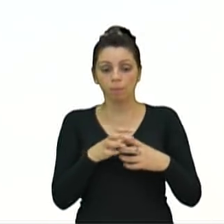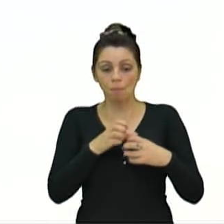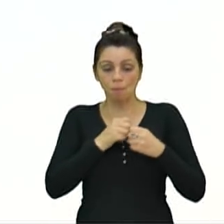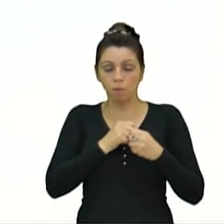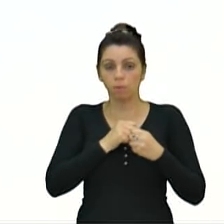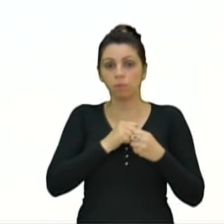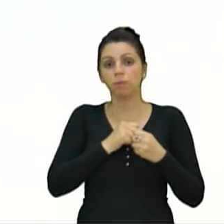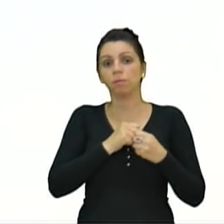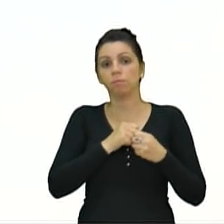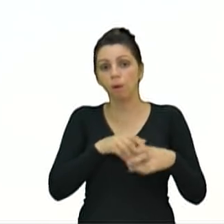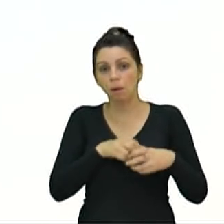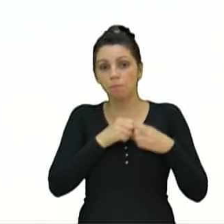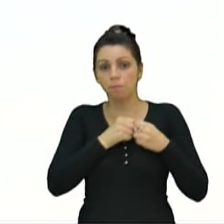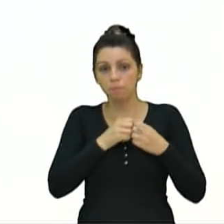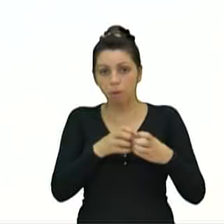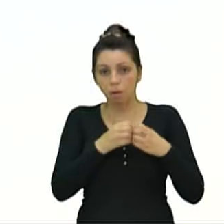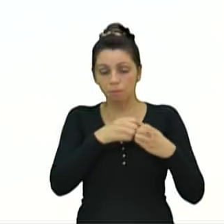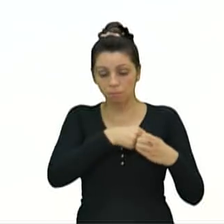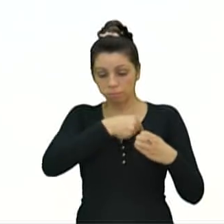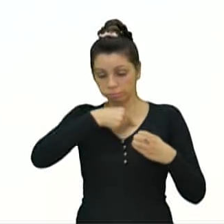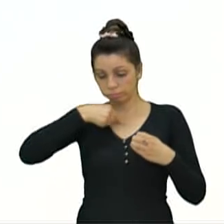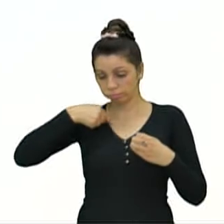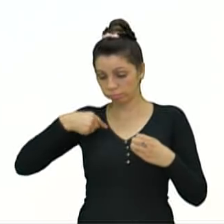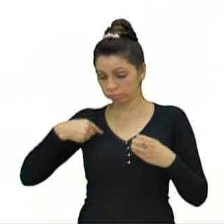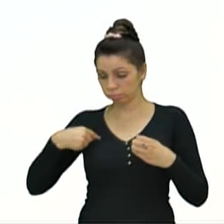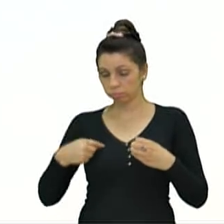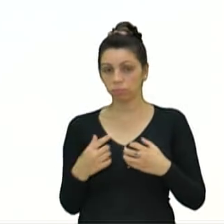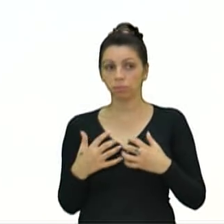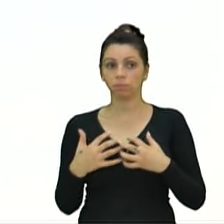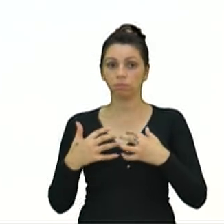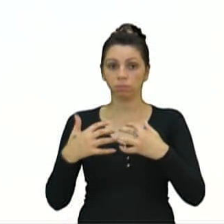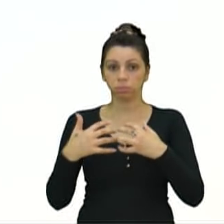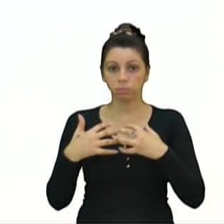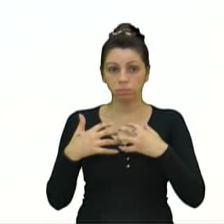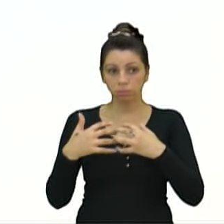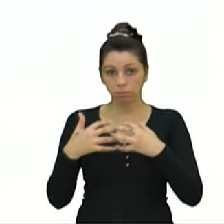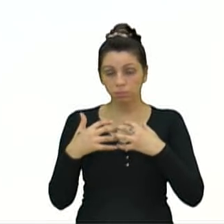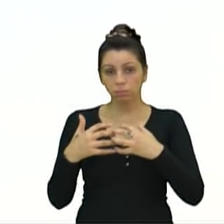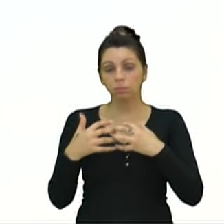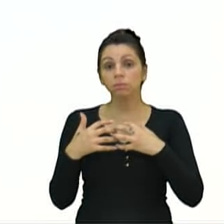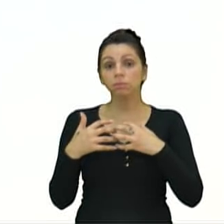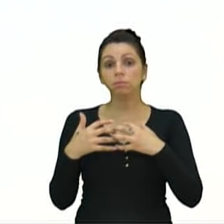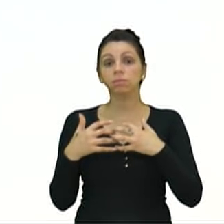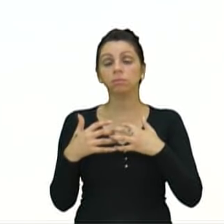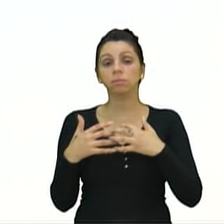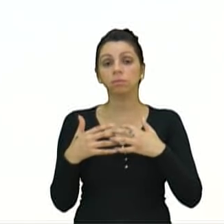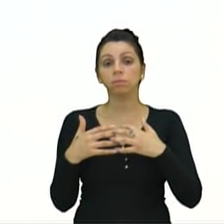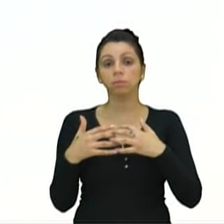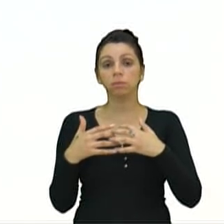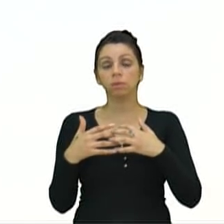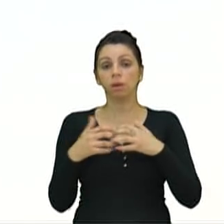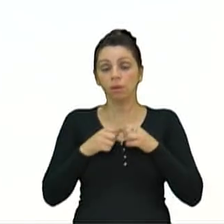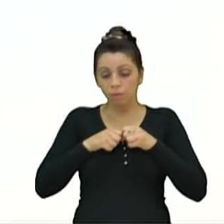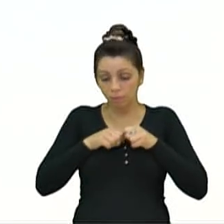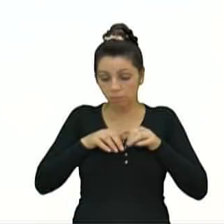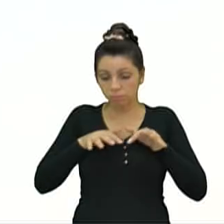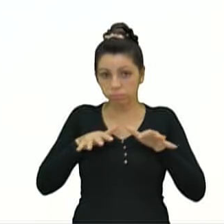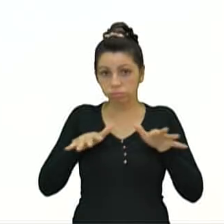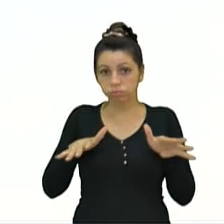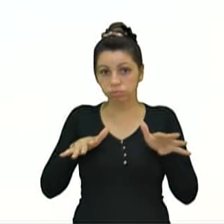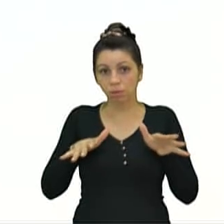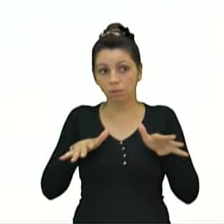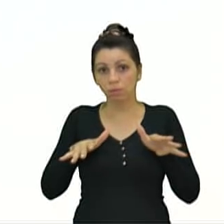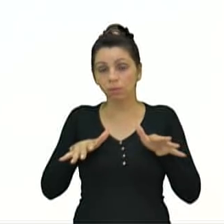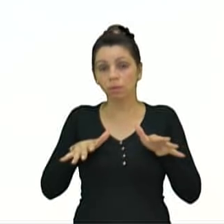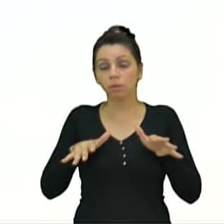ventrículo direito, então ali do lado direito do coração, lá pela artéria pulmonar, ela vai se ramificar e esse sangue